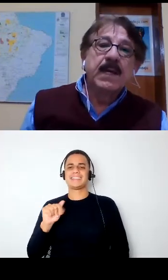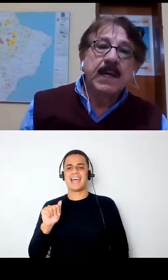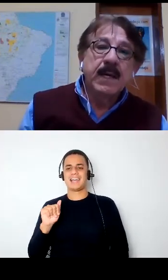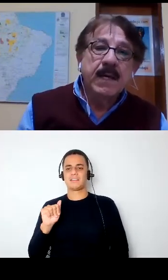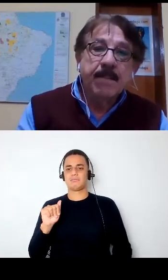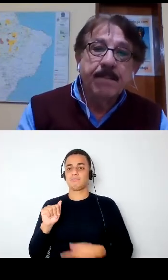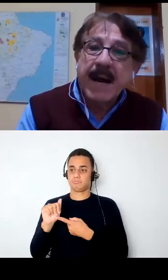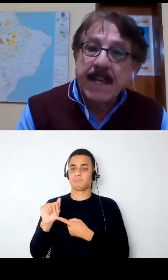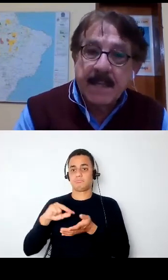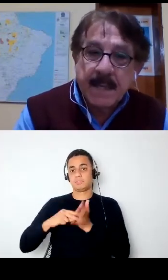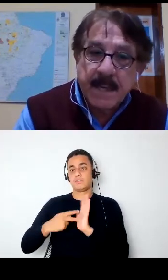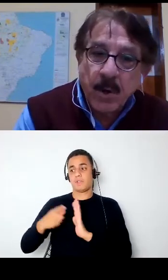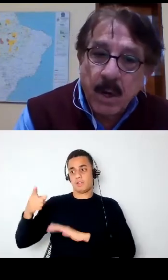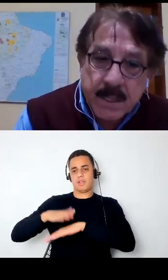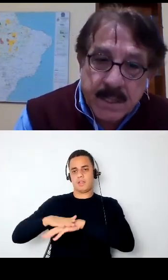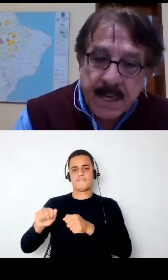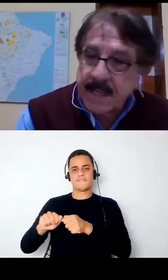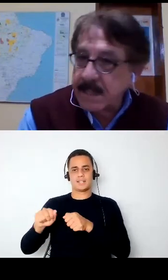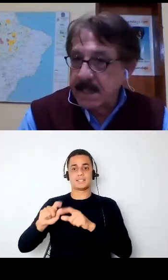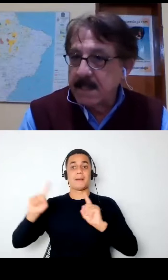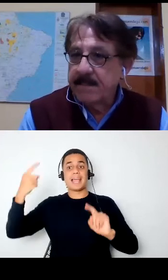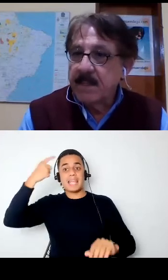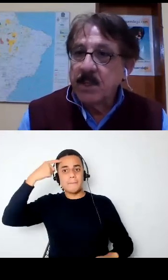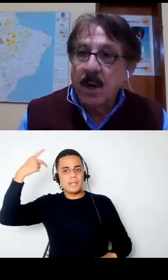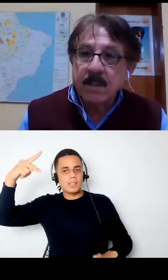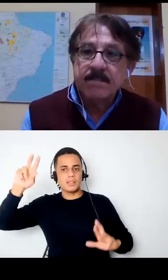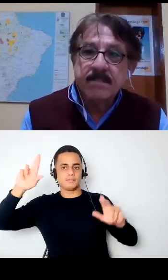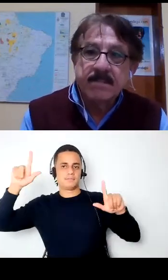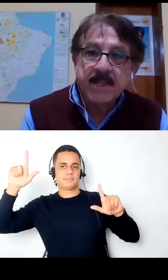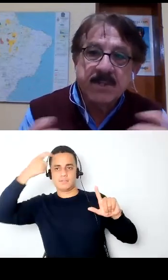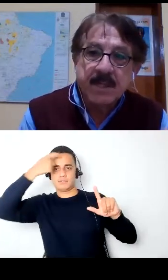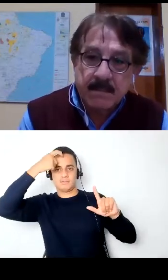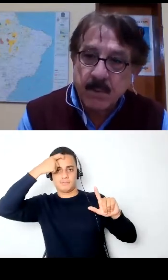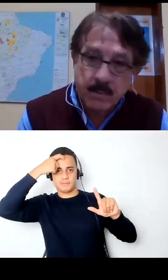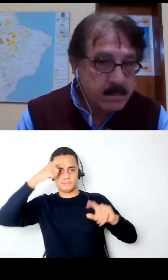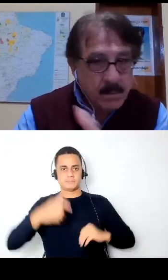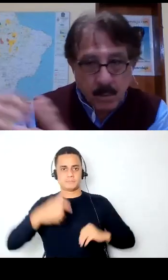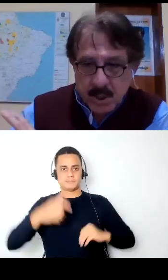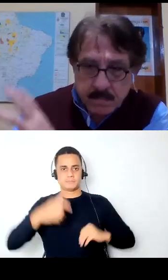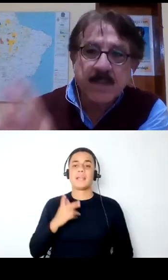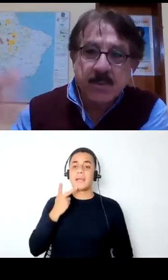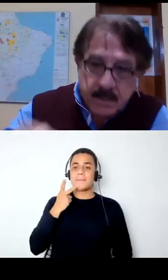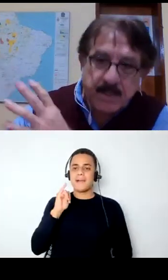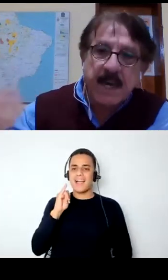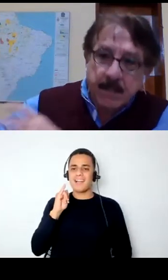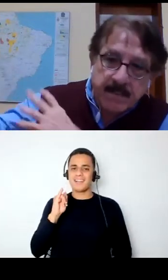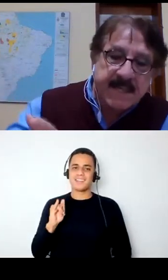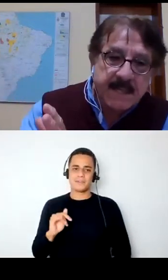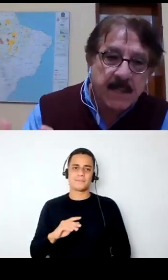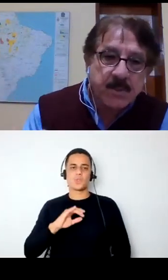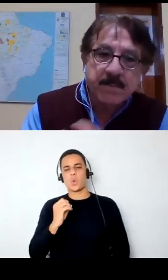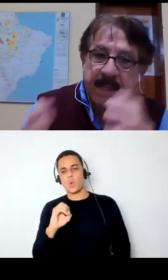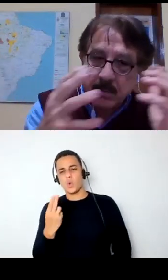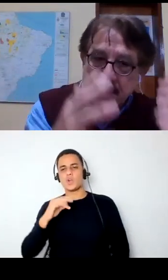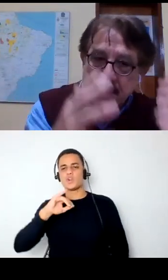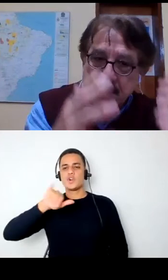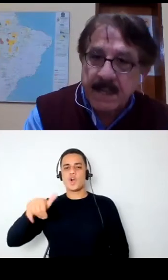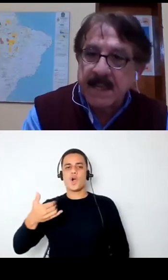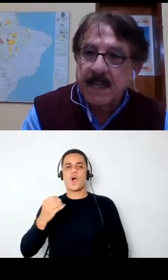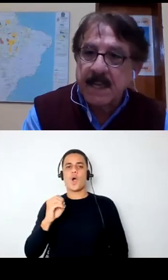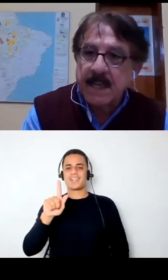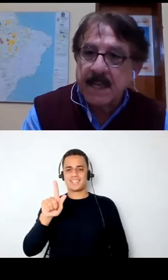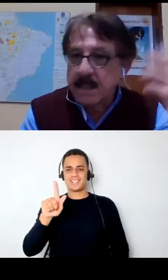forma... Opa, desculpa, eu estou misturando Caingangue com Guarani. Mas a amoendu, você vai dizer para ele, emoendu,